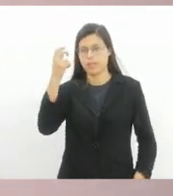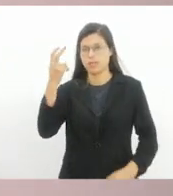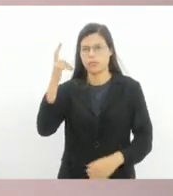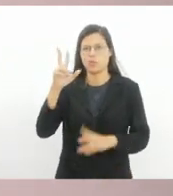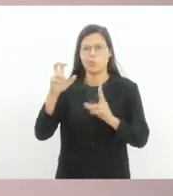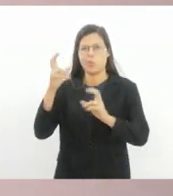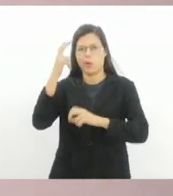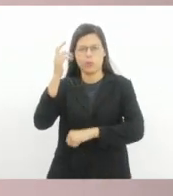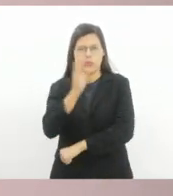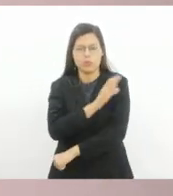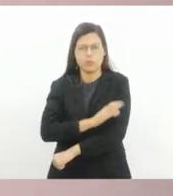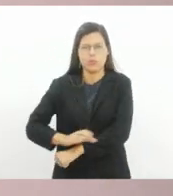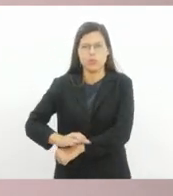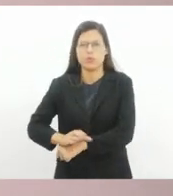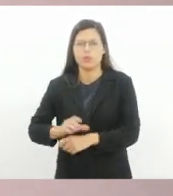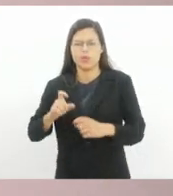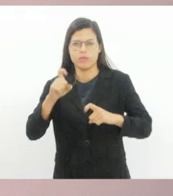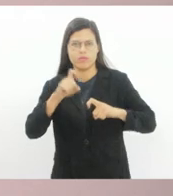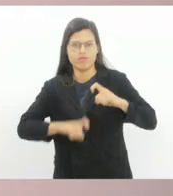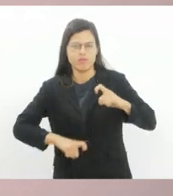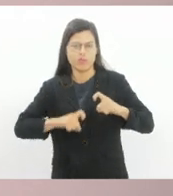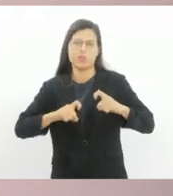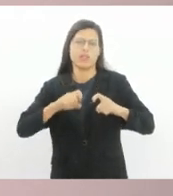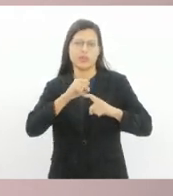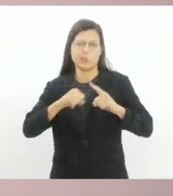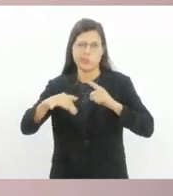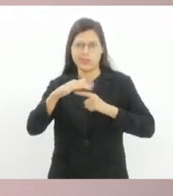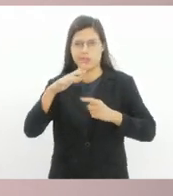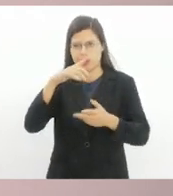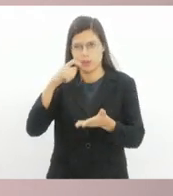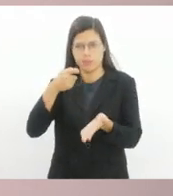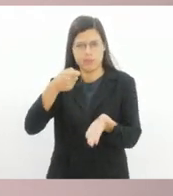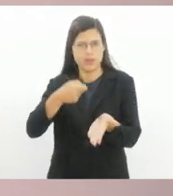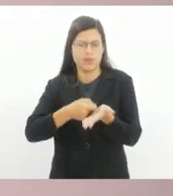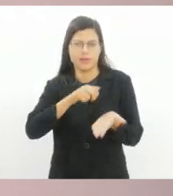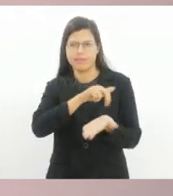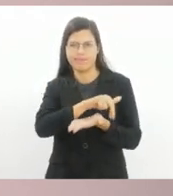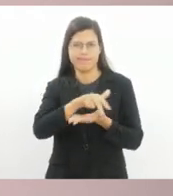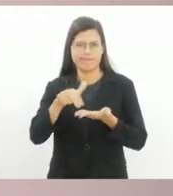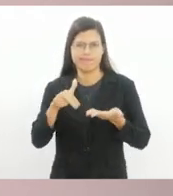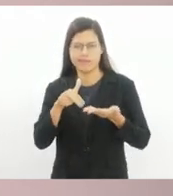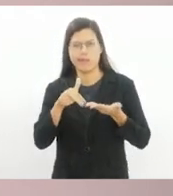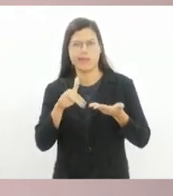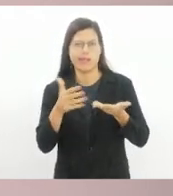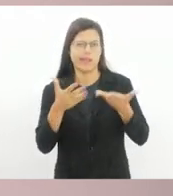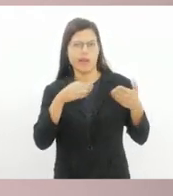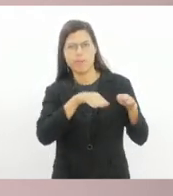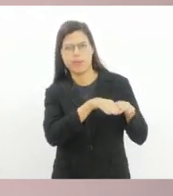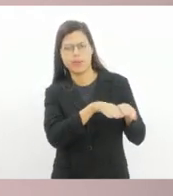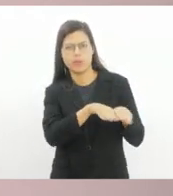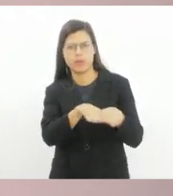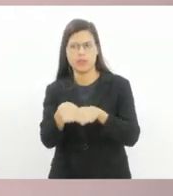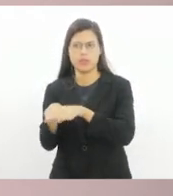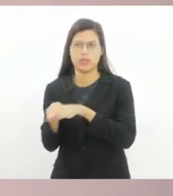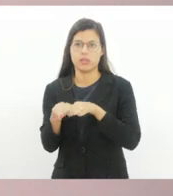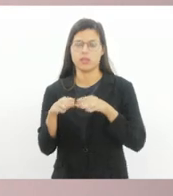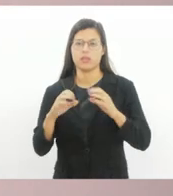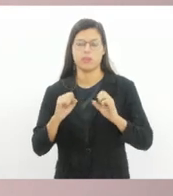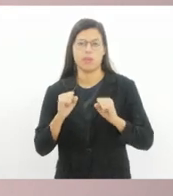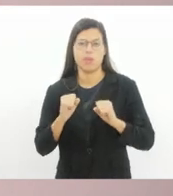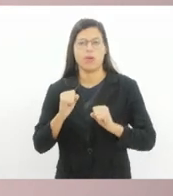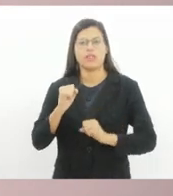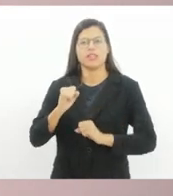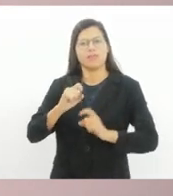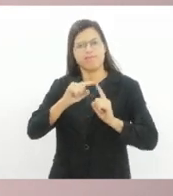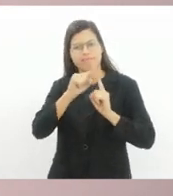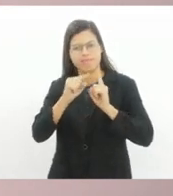sociedade patriarcal, misógina, heteronormativa, então que a gente possa também, né, estar gestando não só meninas